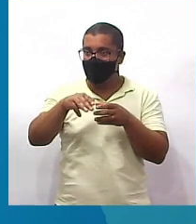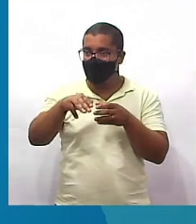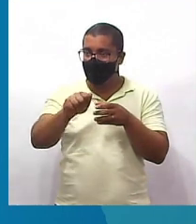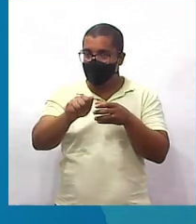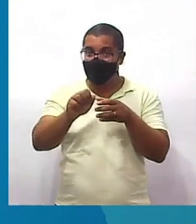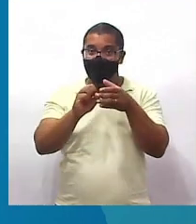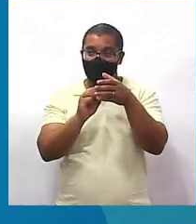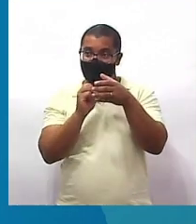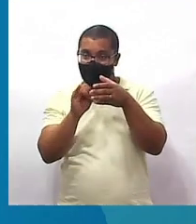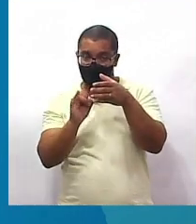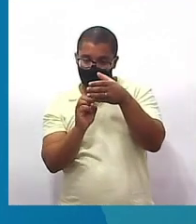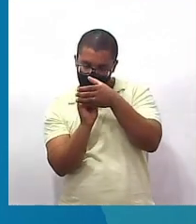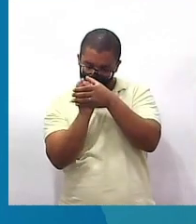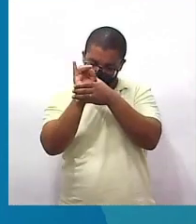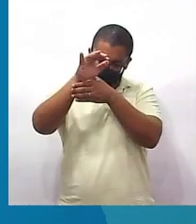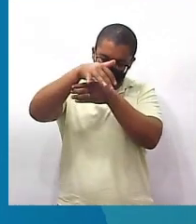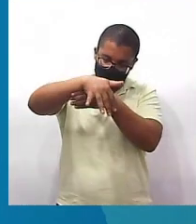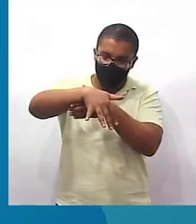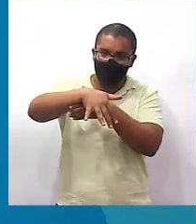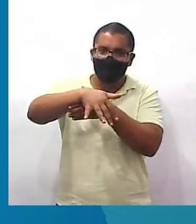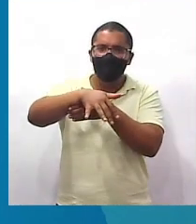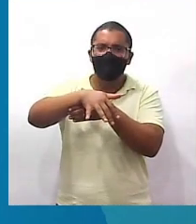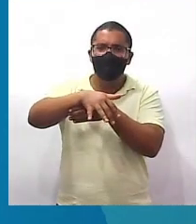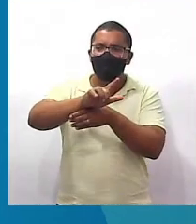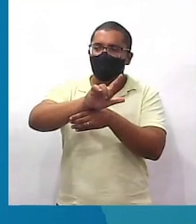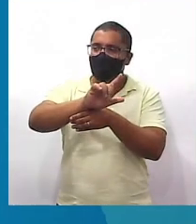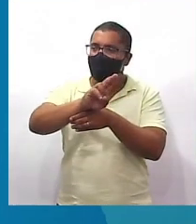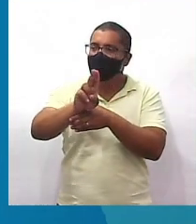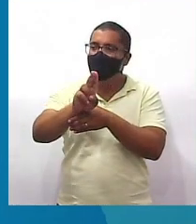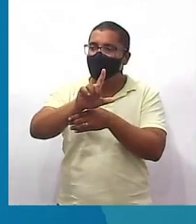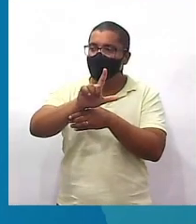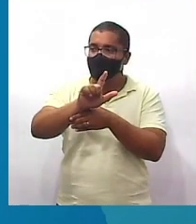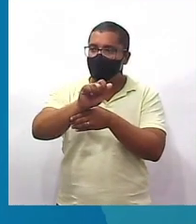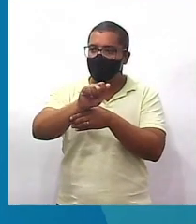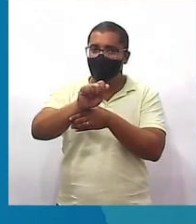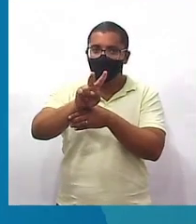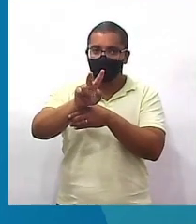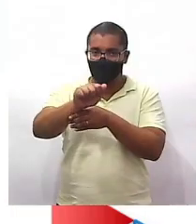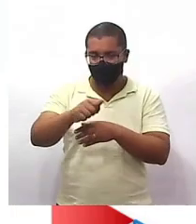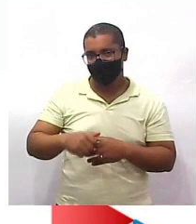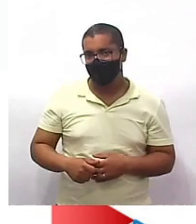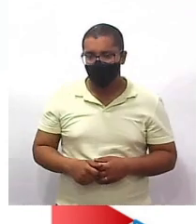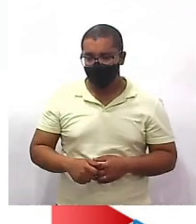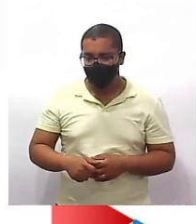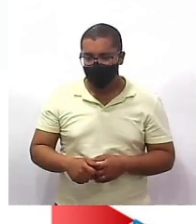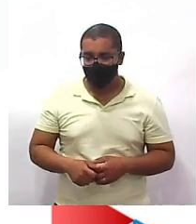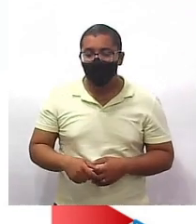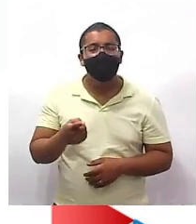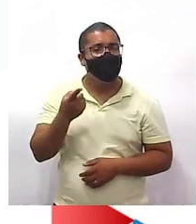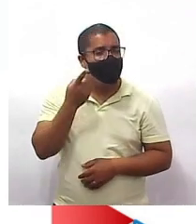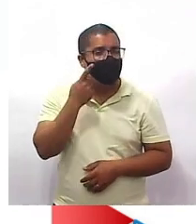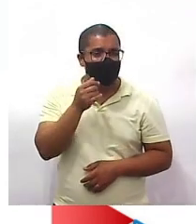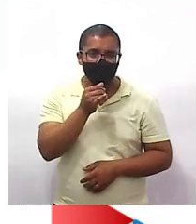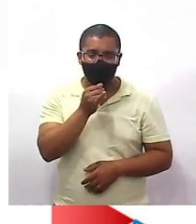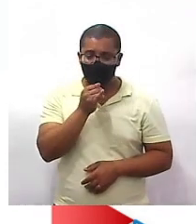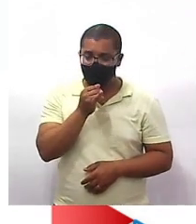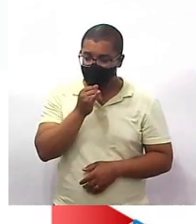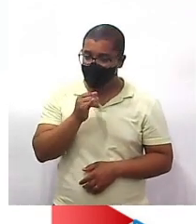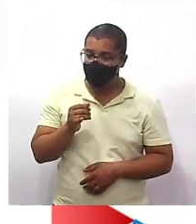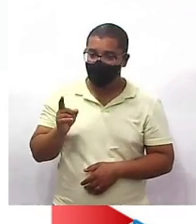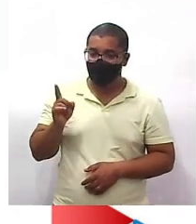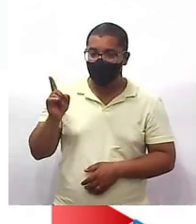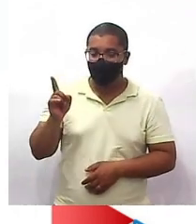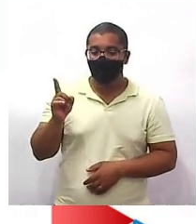exterior, a gente já vai chamar de lava. Bom, exemplos aí dessas rochas magmáticas. A gente